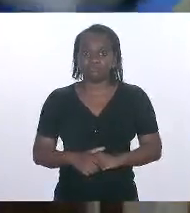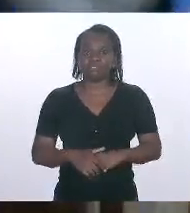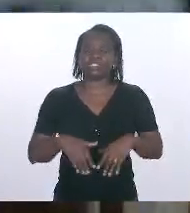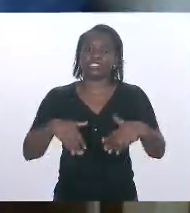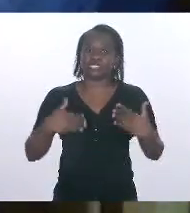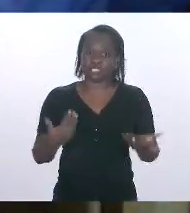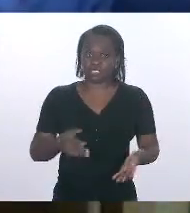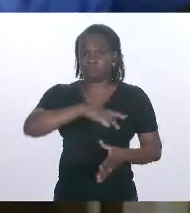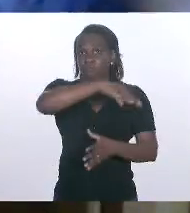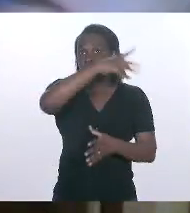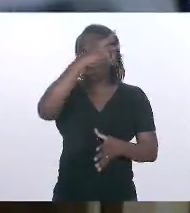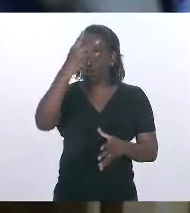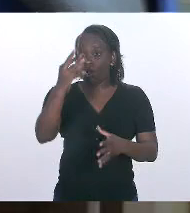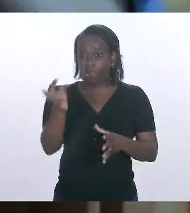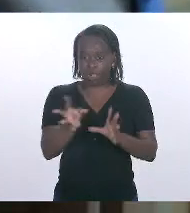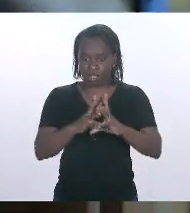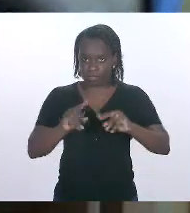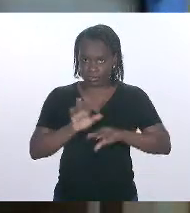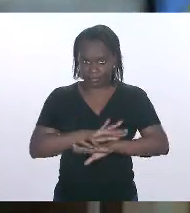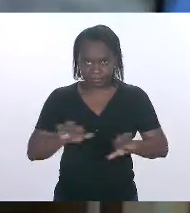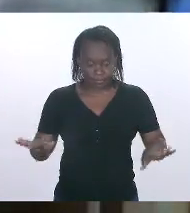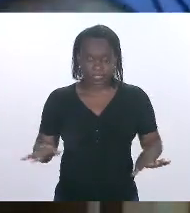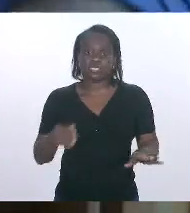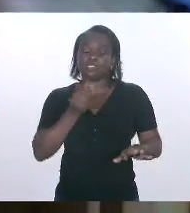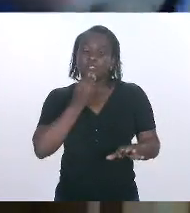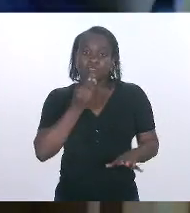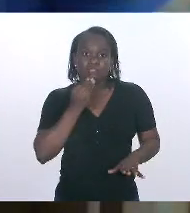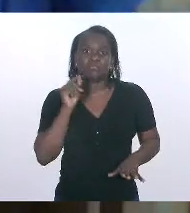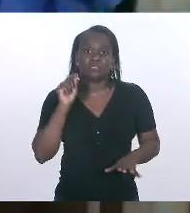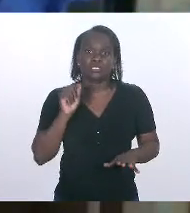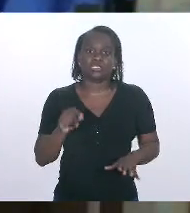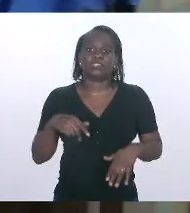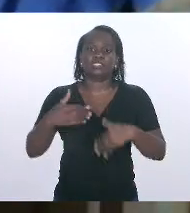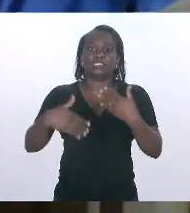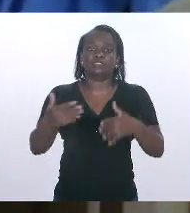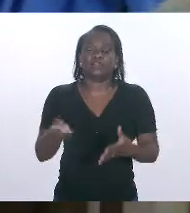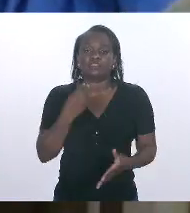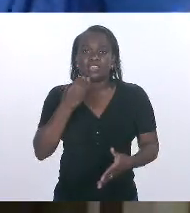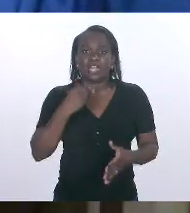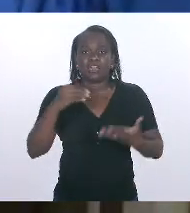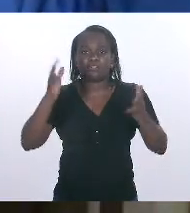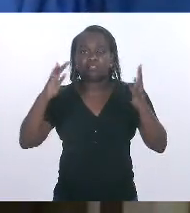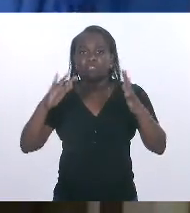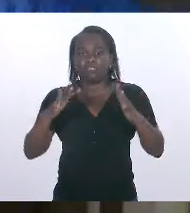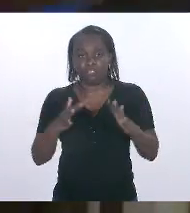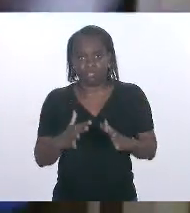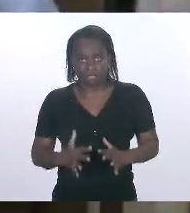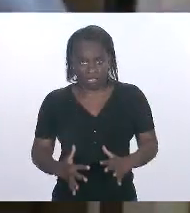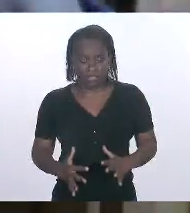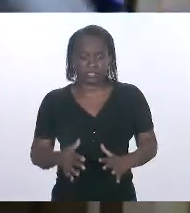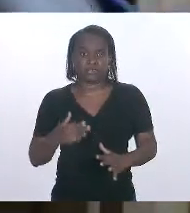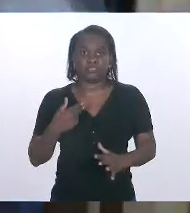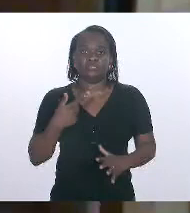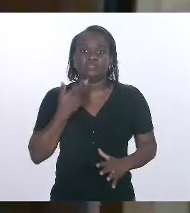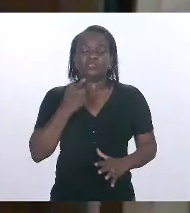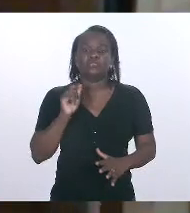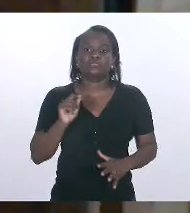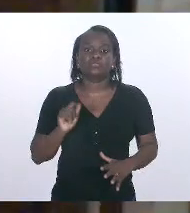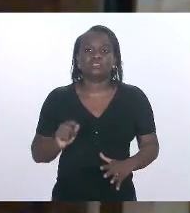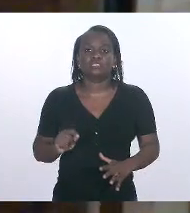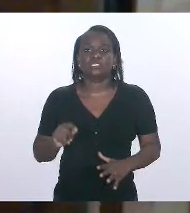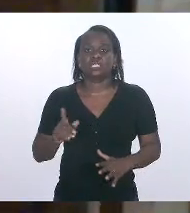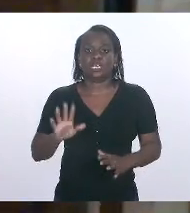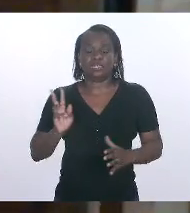Passando esse meteoro, evidente que enfraquece aquilo que eu chamo de